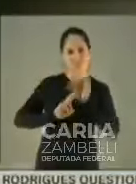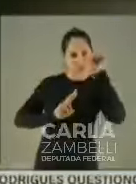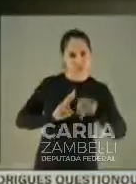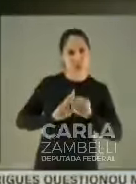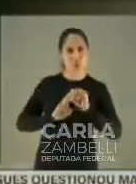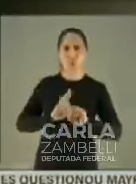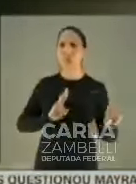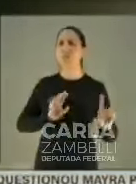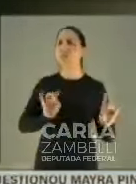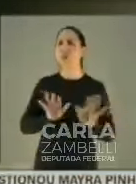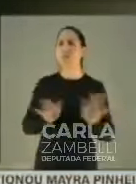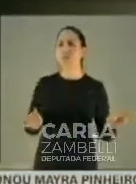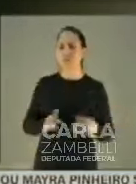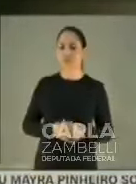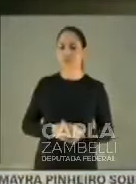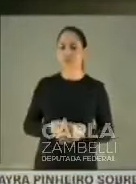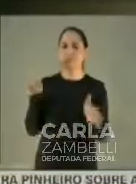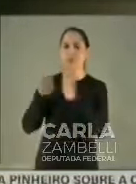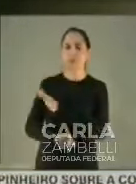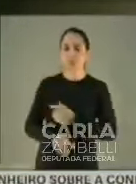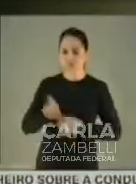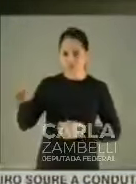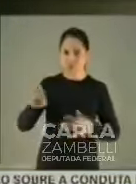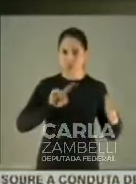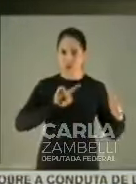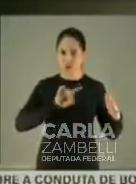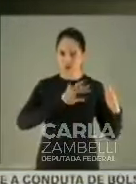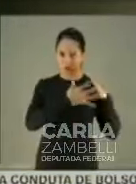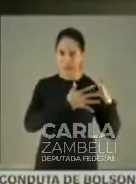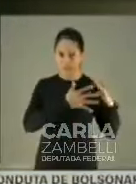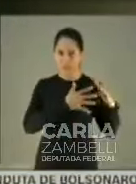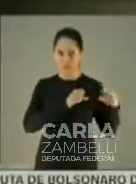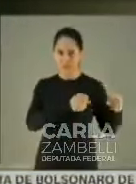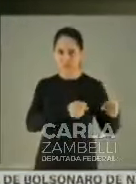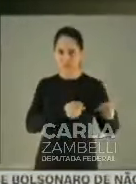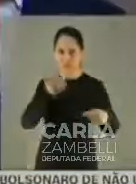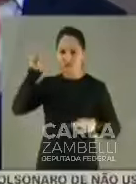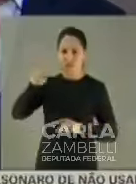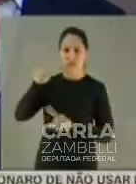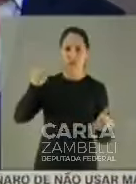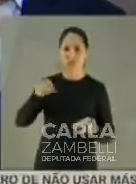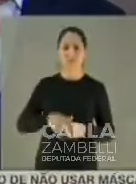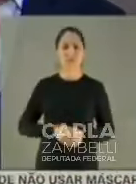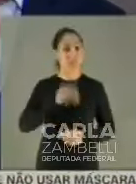Sim, somente. A senhora defende o isolamento social? Sim.